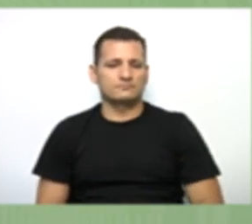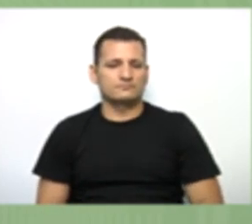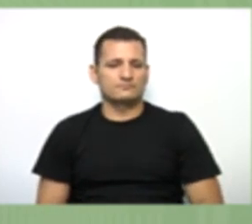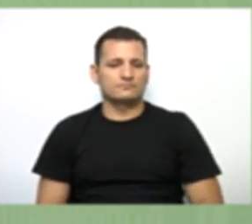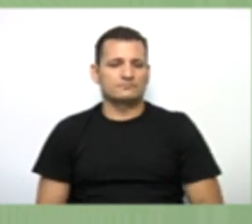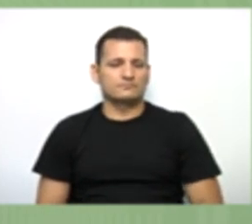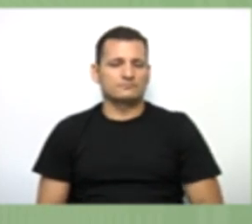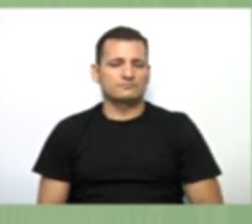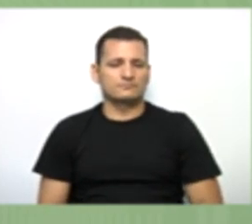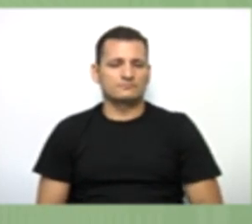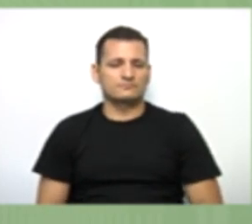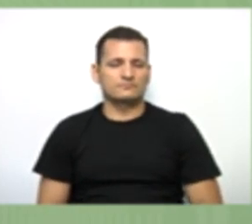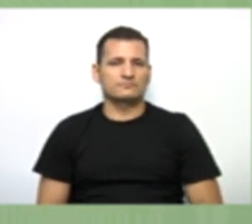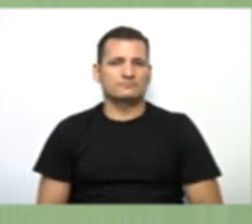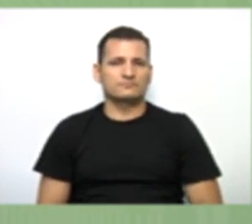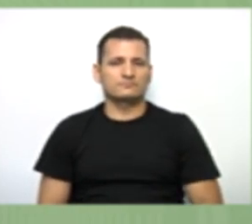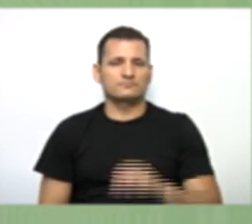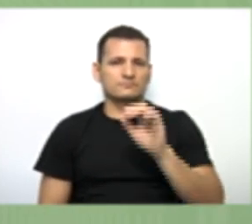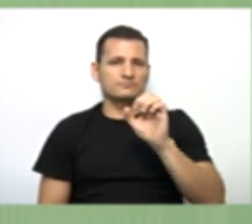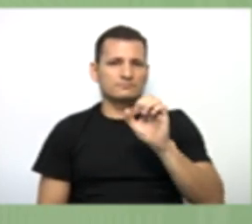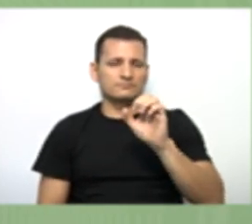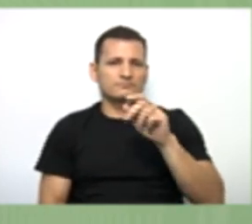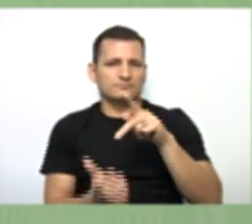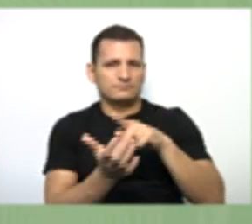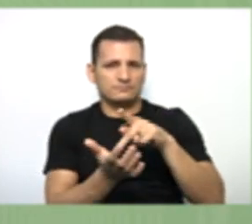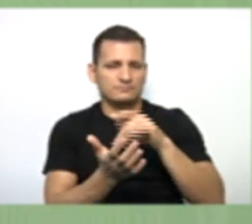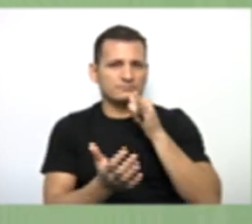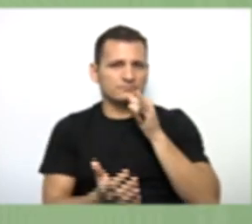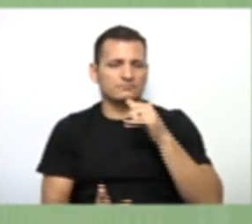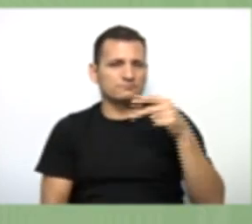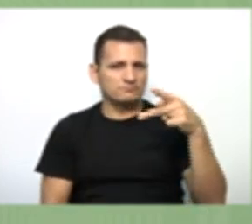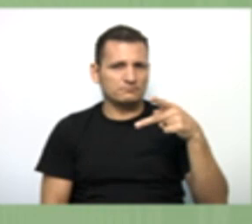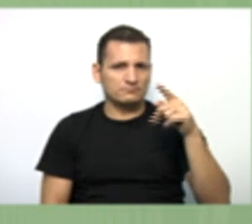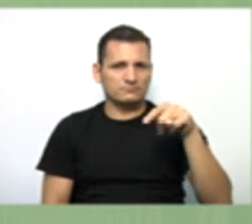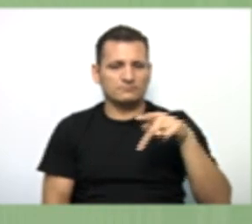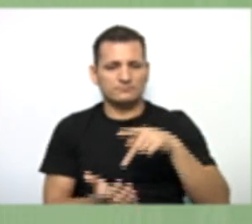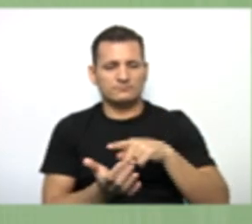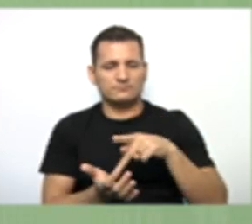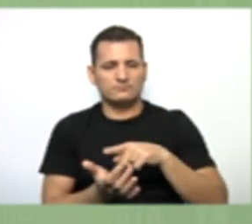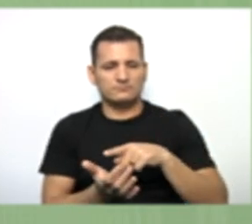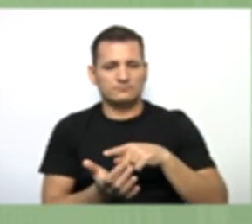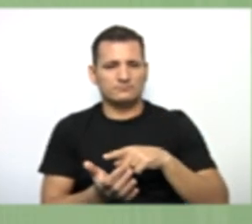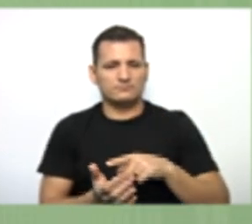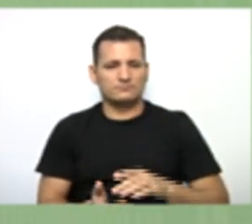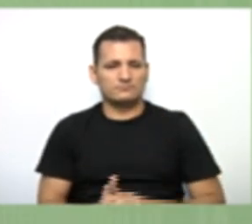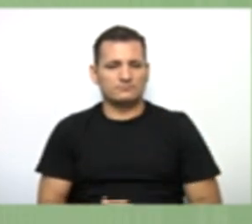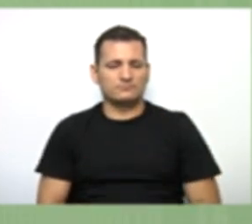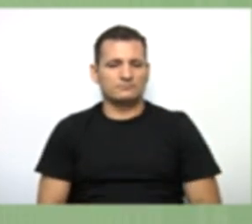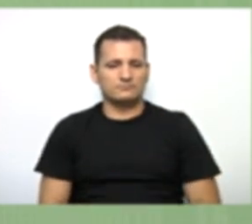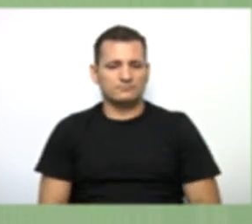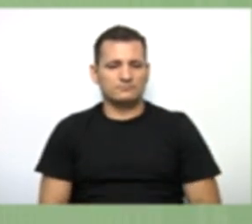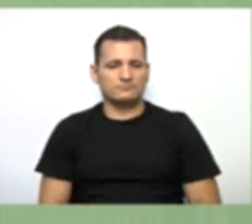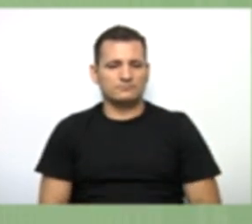o resultado só vai ser verdadeiro quando os dois forem verdadeiros. No OU,